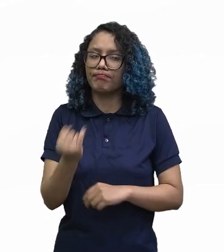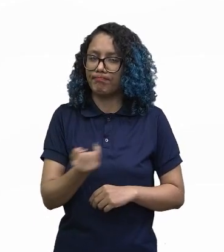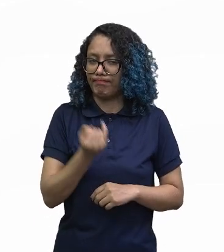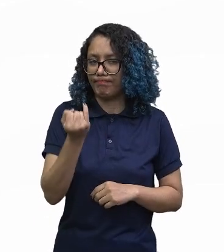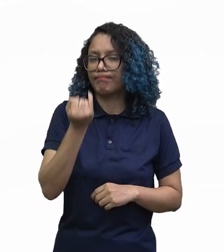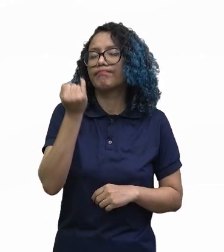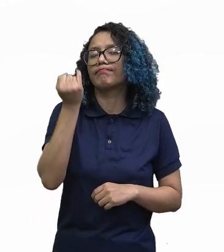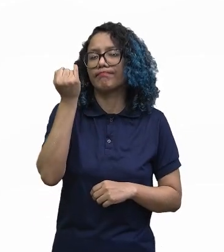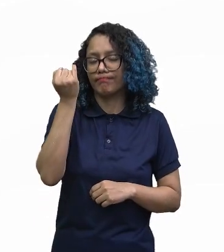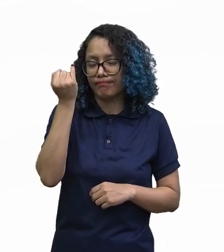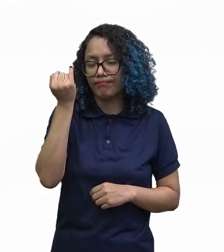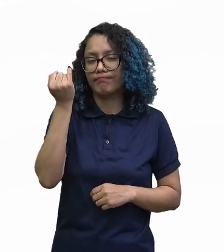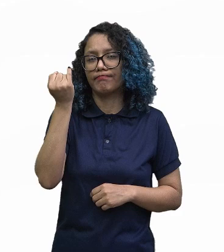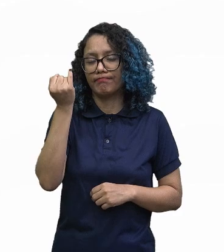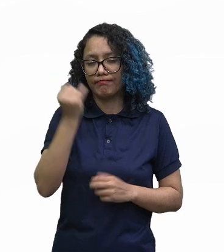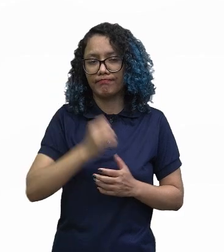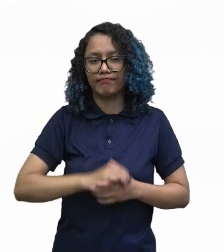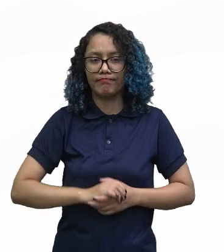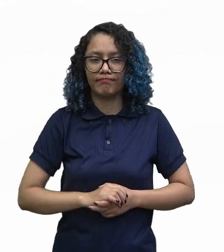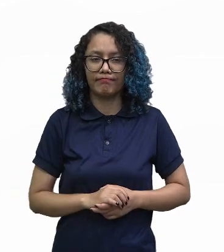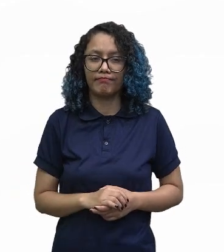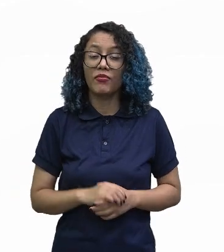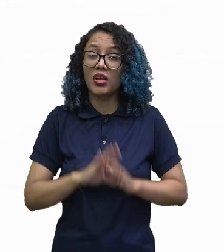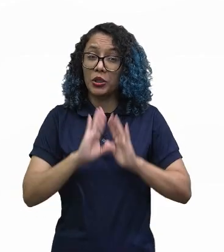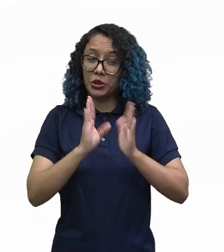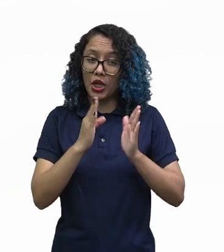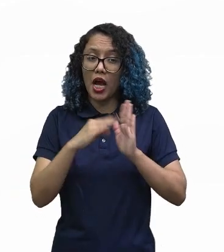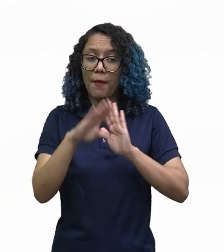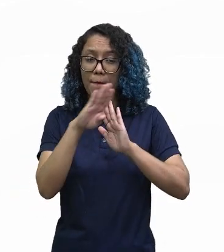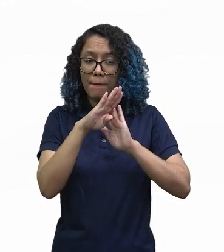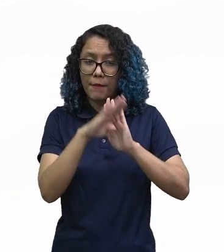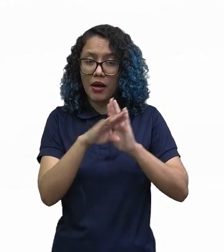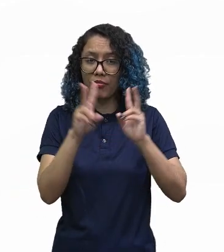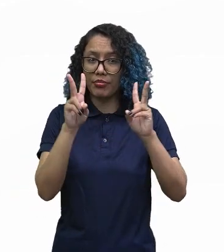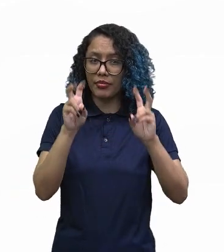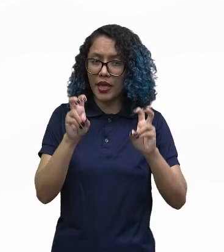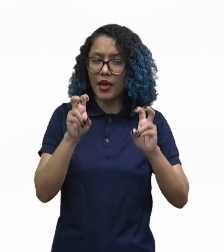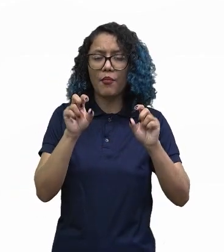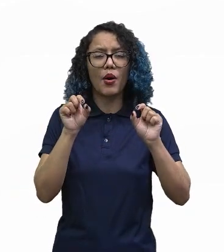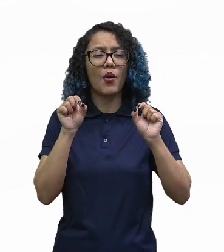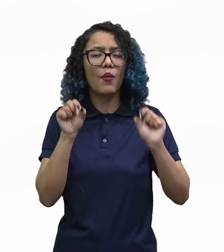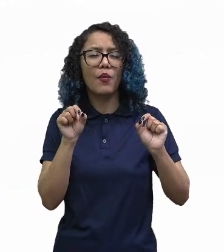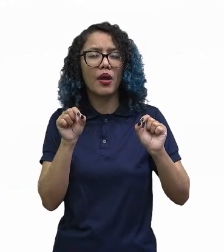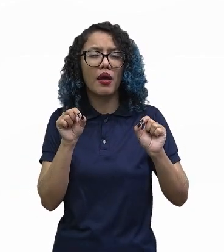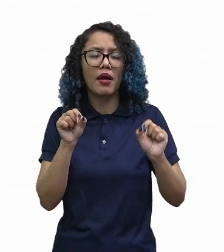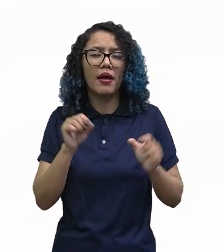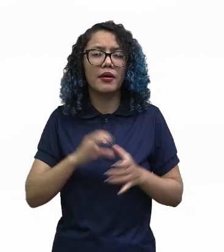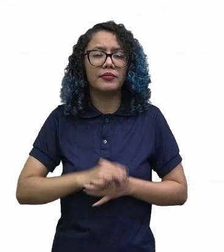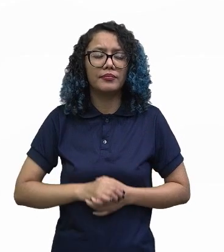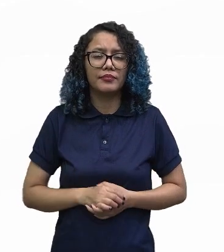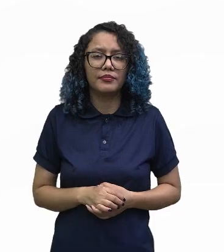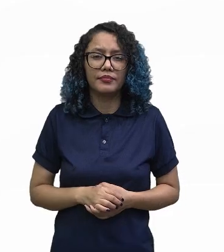que já se tornou pauta de diversas